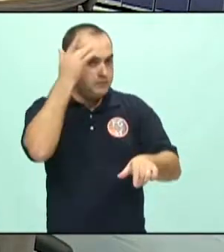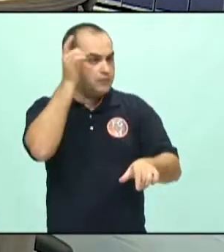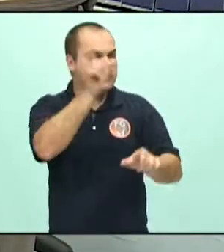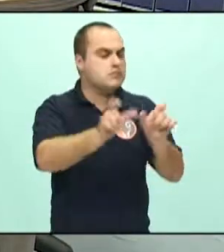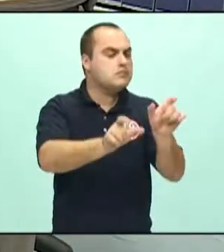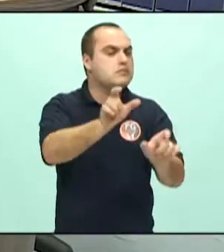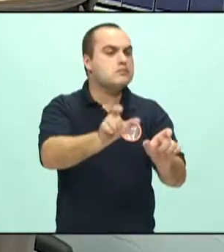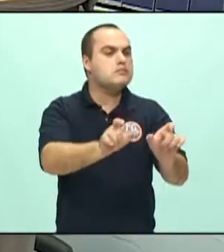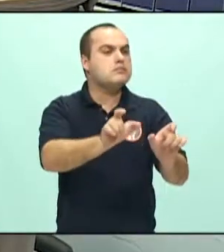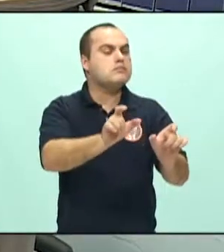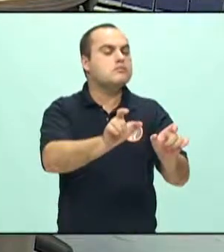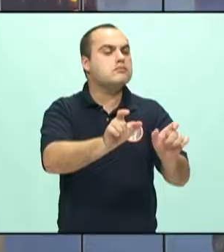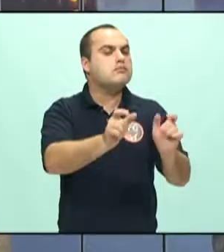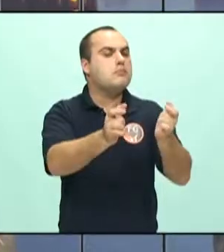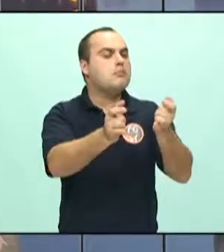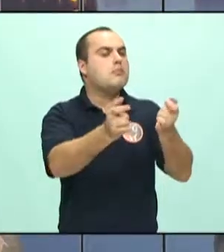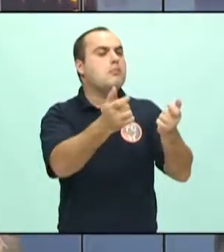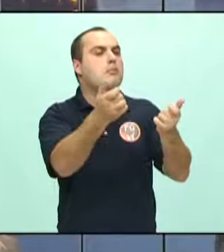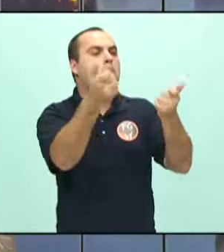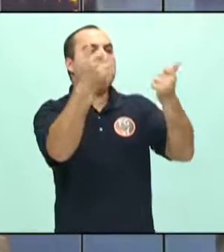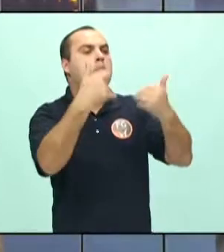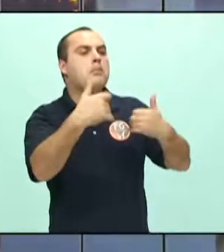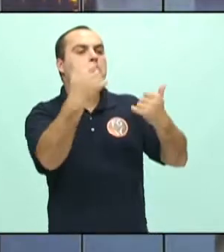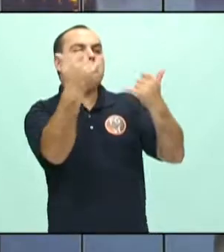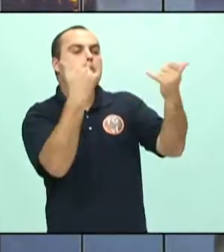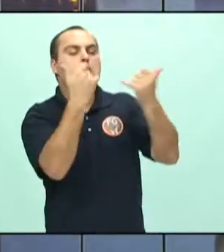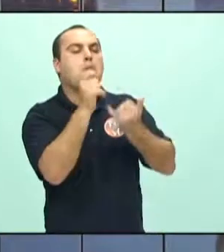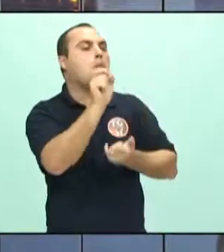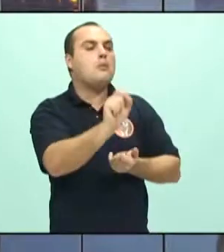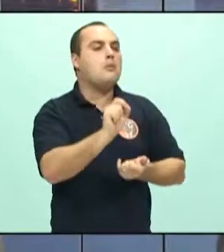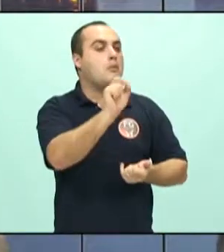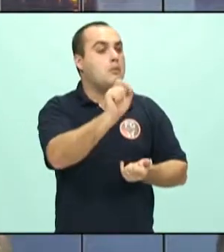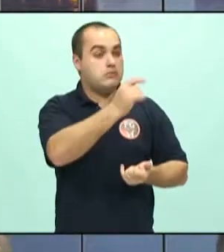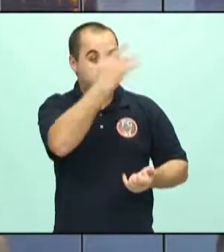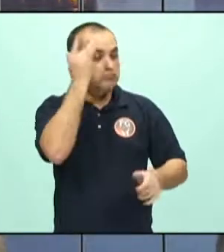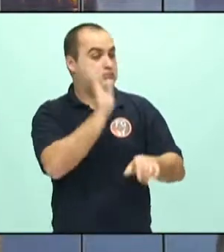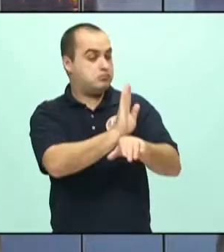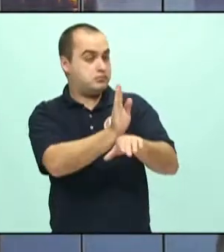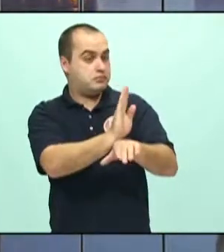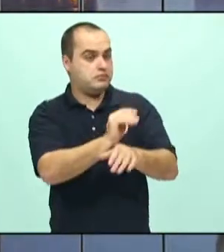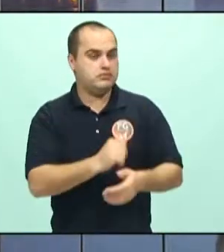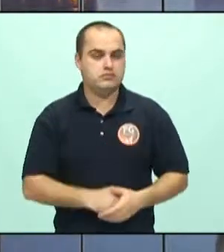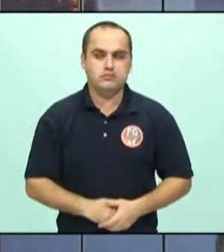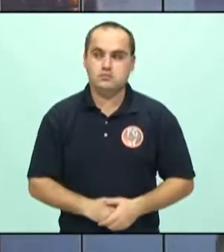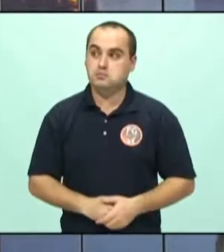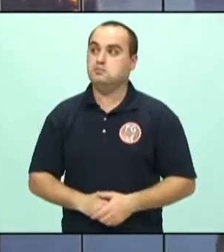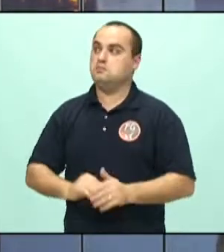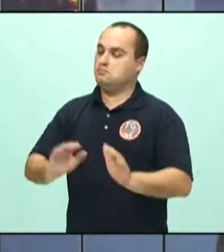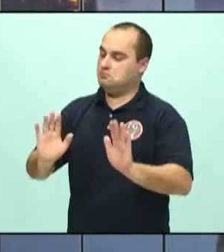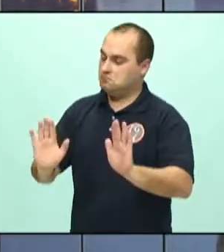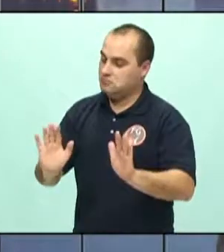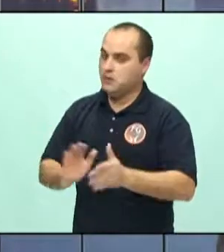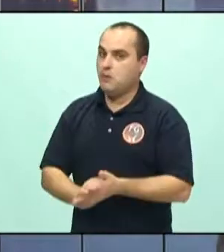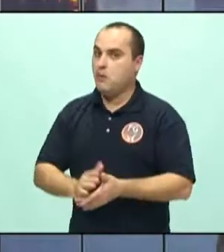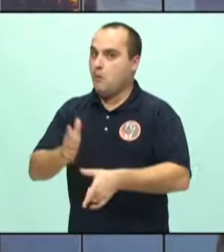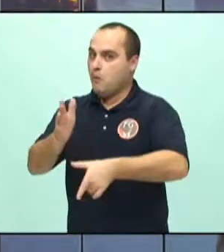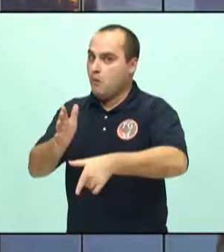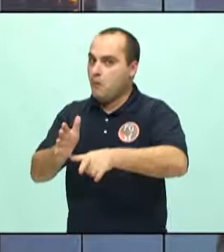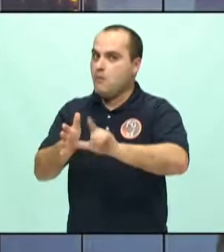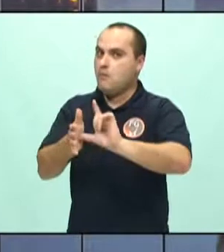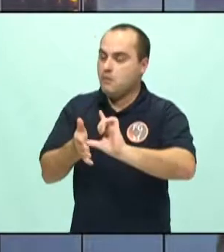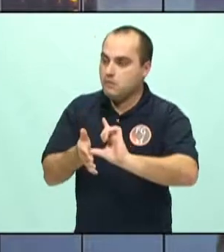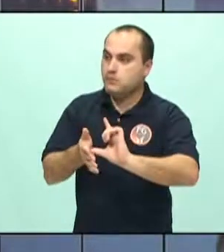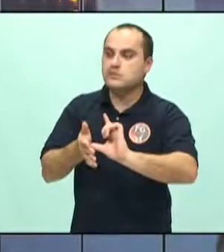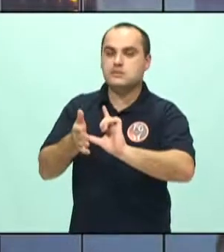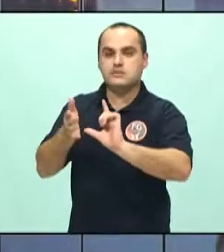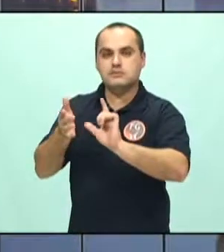esse documentário? Olha, ontem na estreia do documentário foi muito emocionante porque